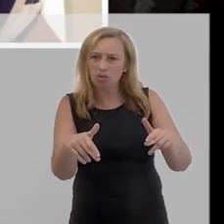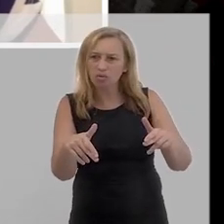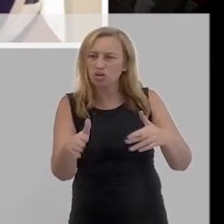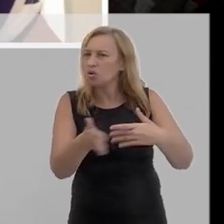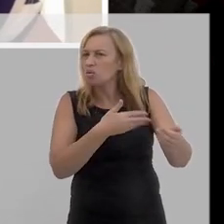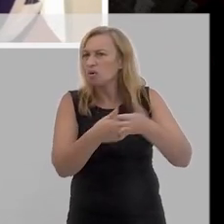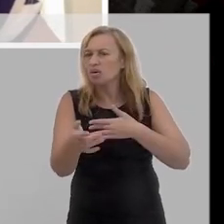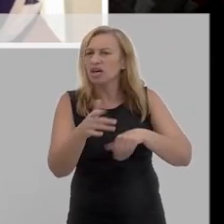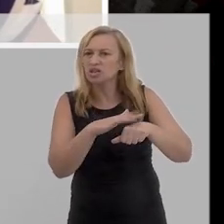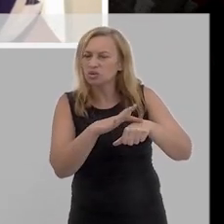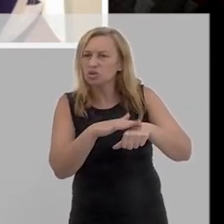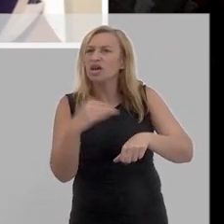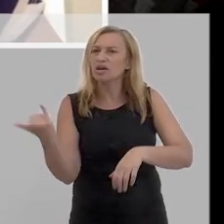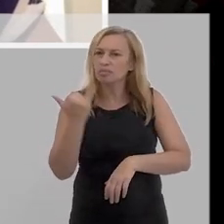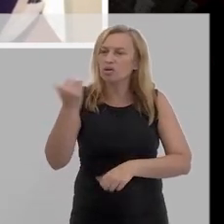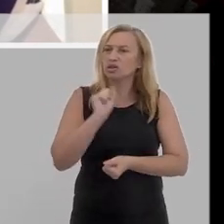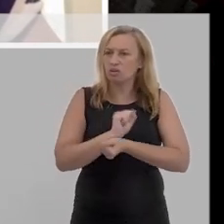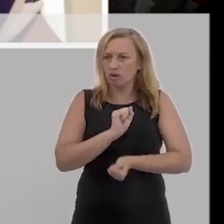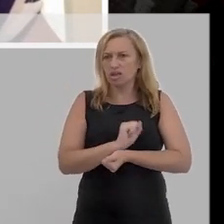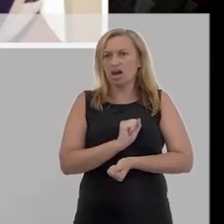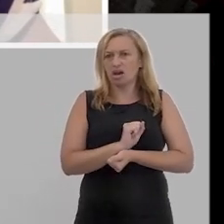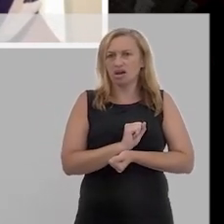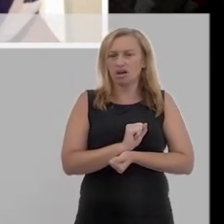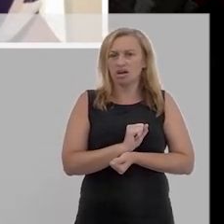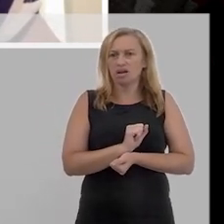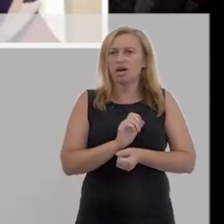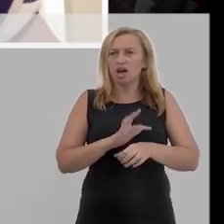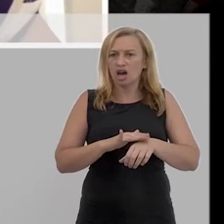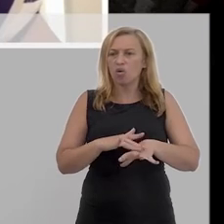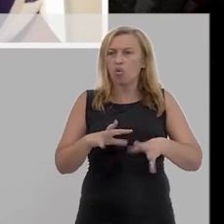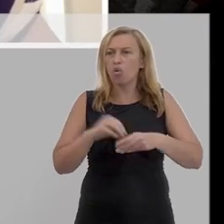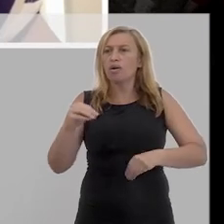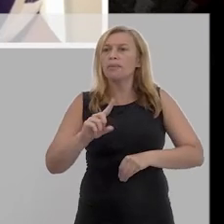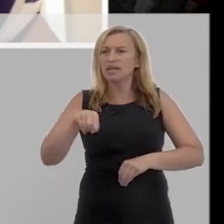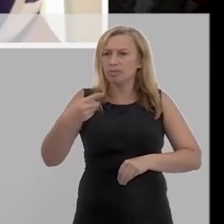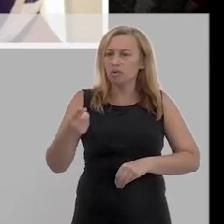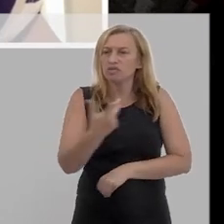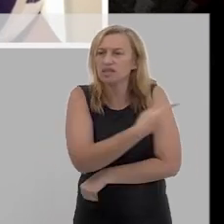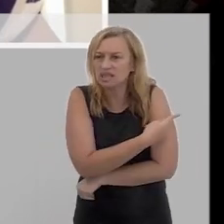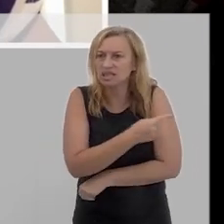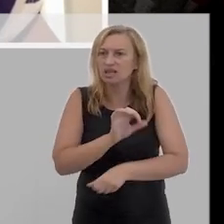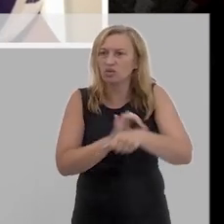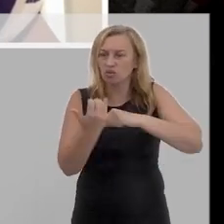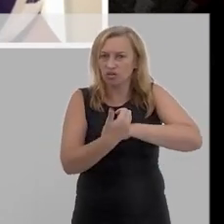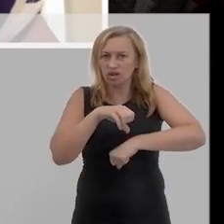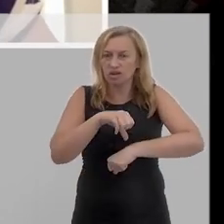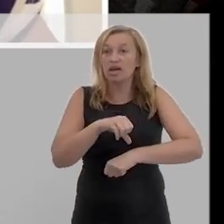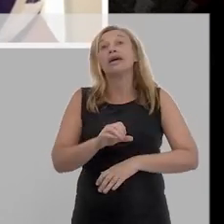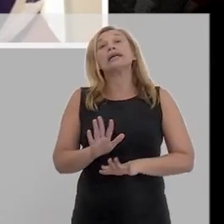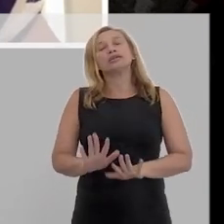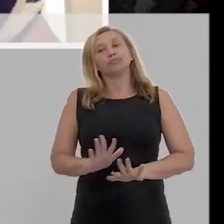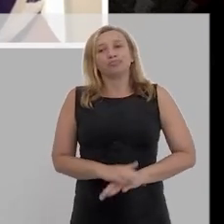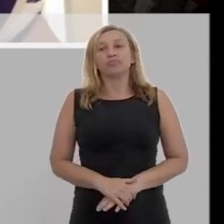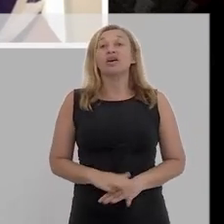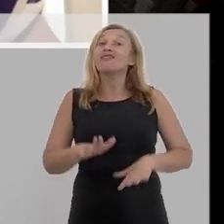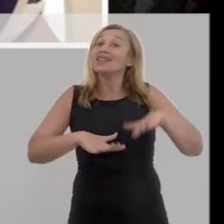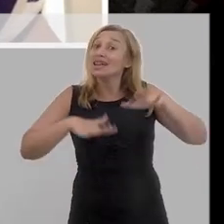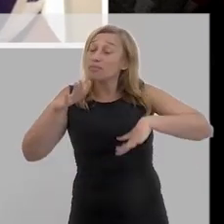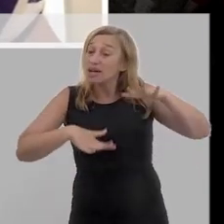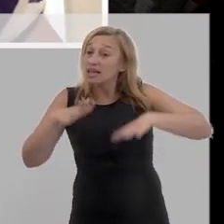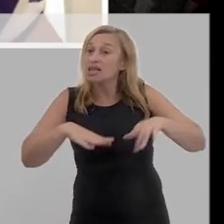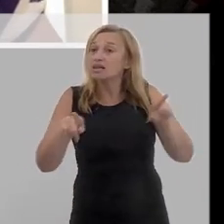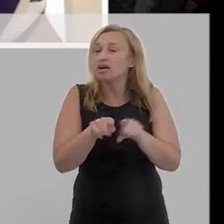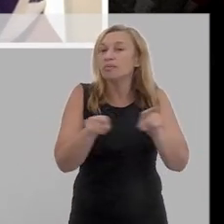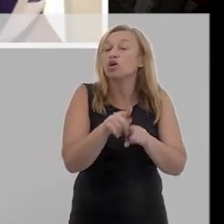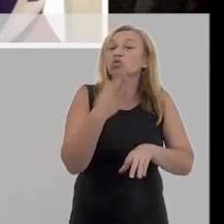qualquer doença, é importante esperar a cura para poder se imunizar? Isso aí vai